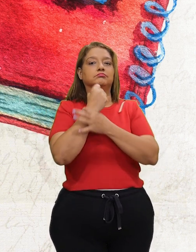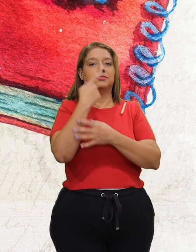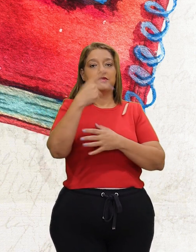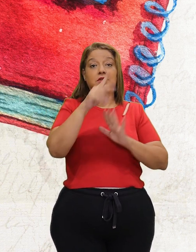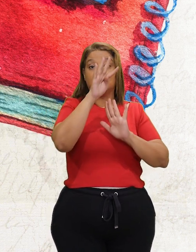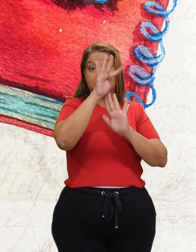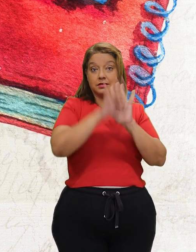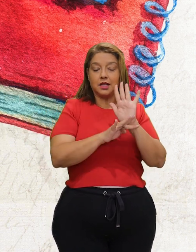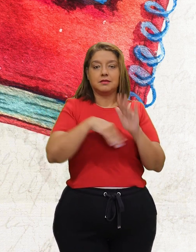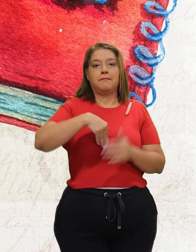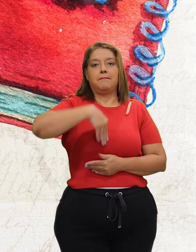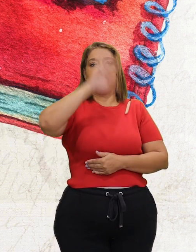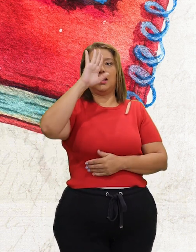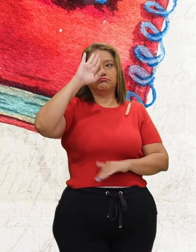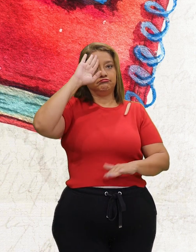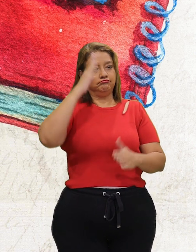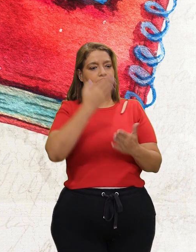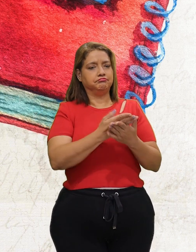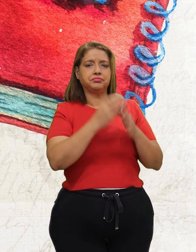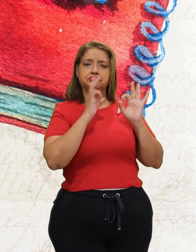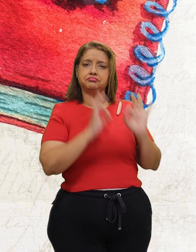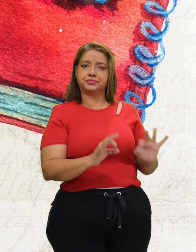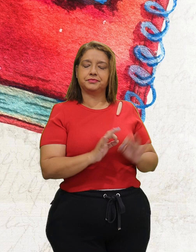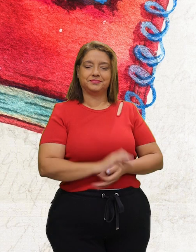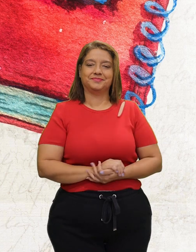seu texto mais credibilidade.